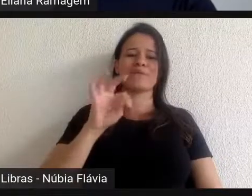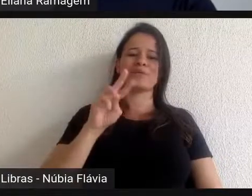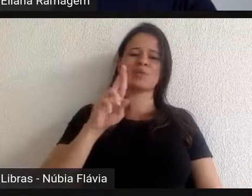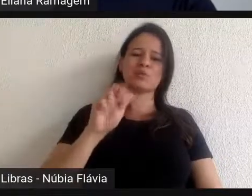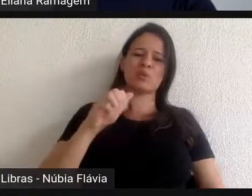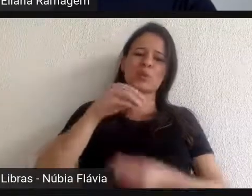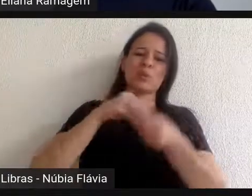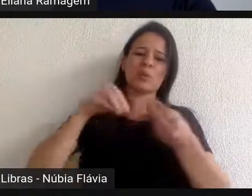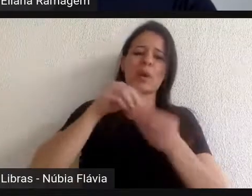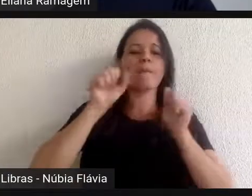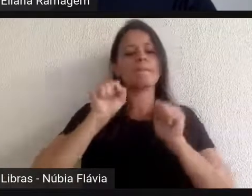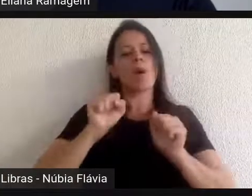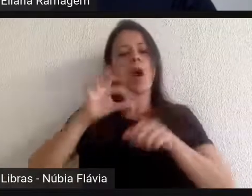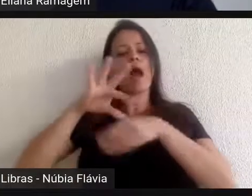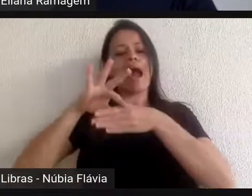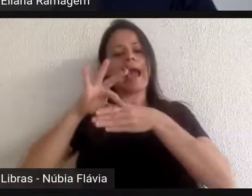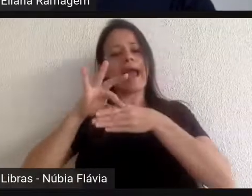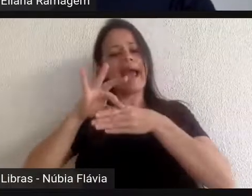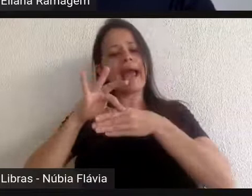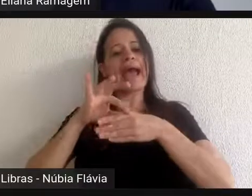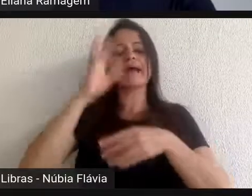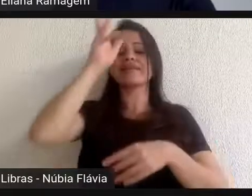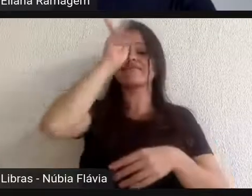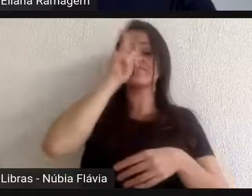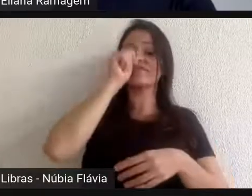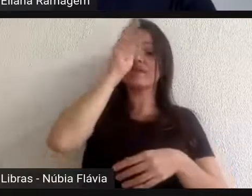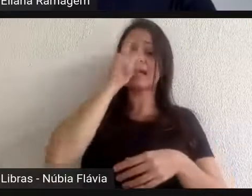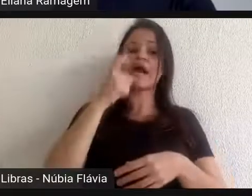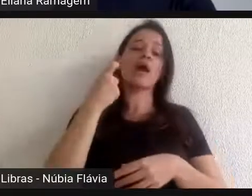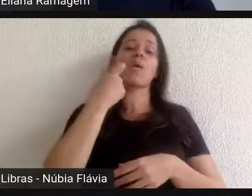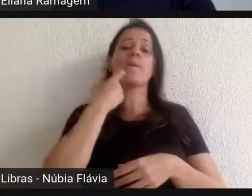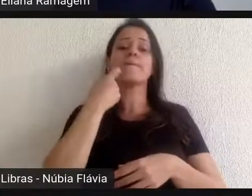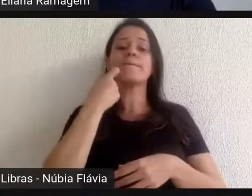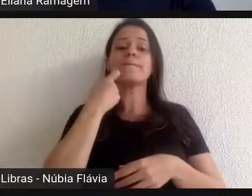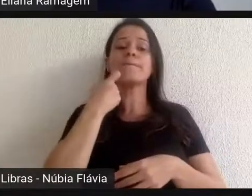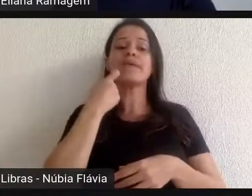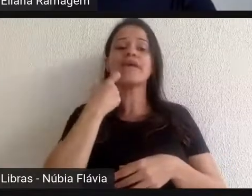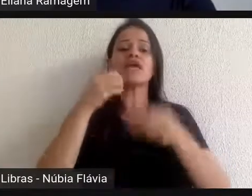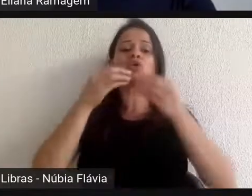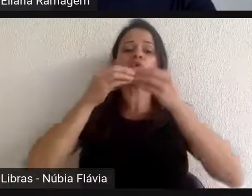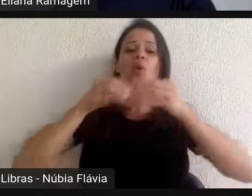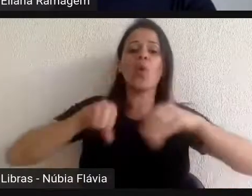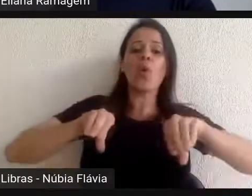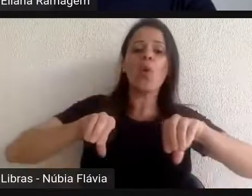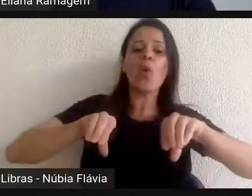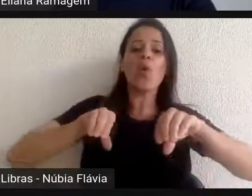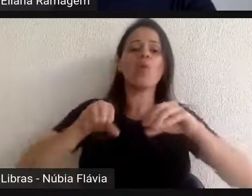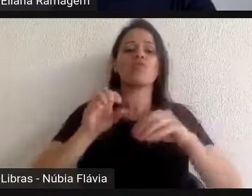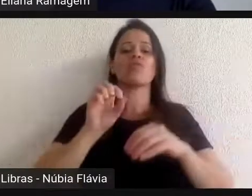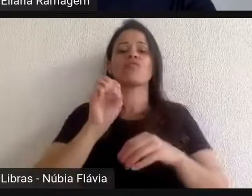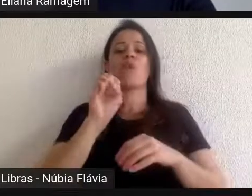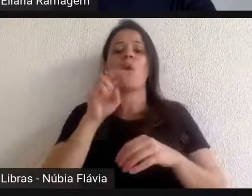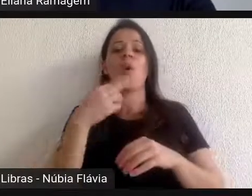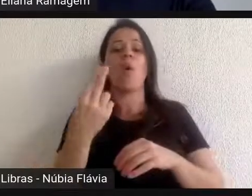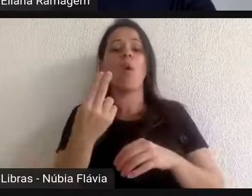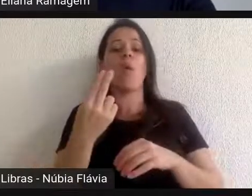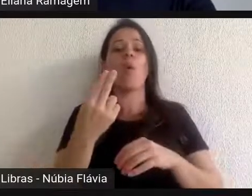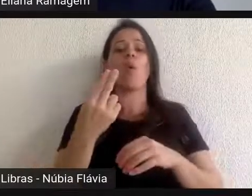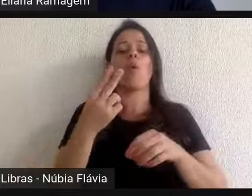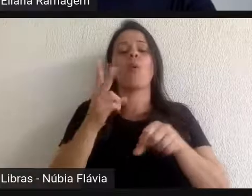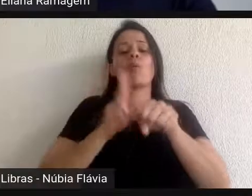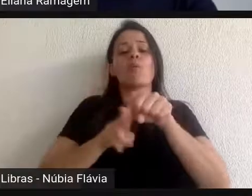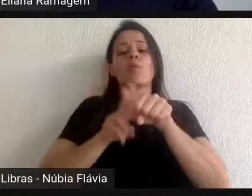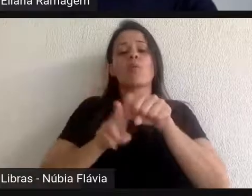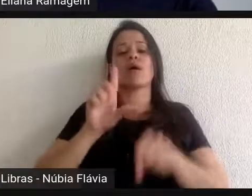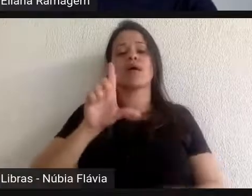carne, um frango, um peixe, para quem come carnes, né? Ovo, ou uma preparação, por exemplo, à base de